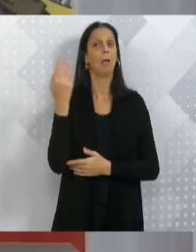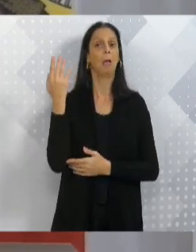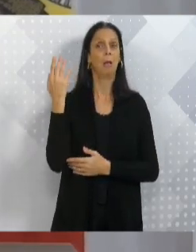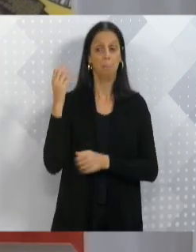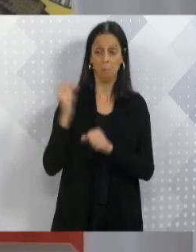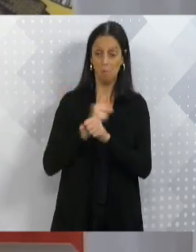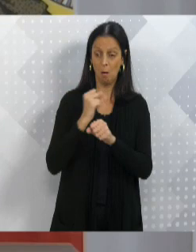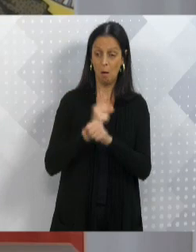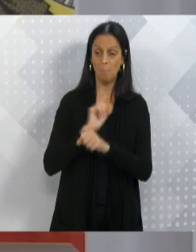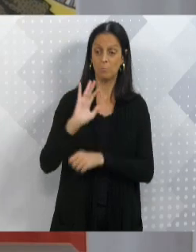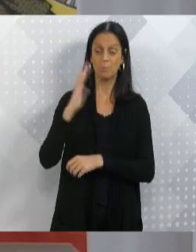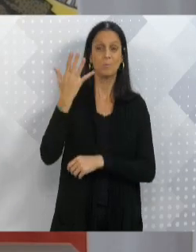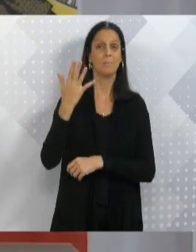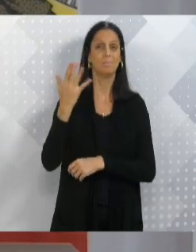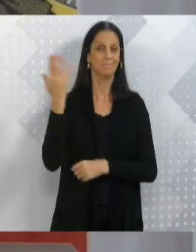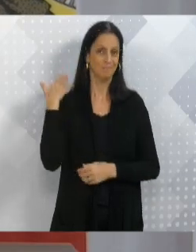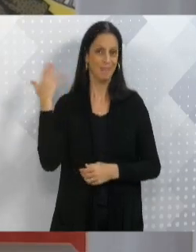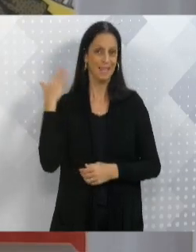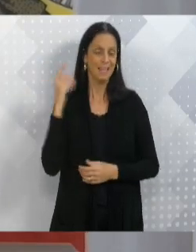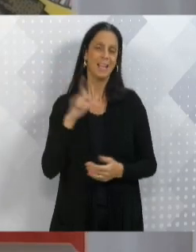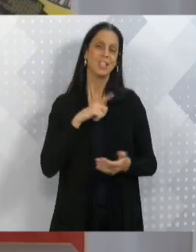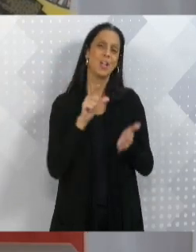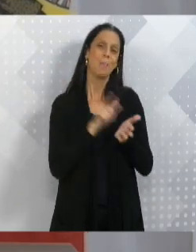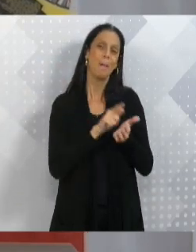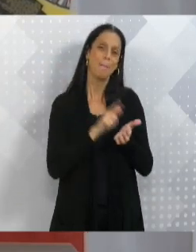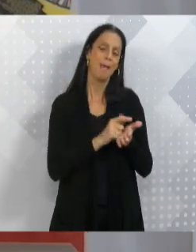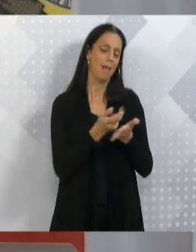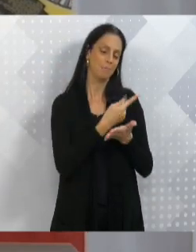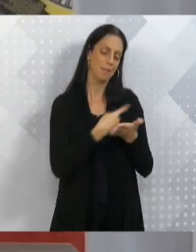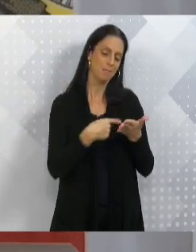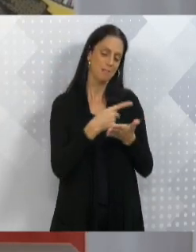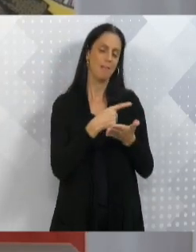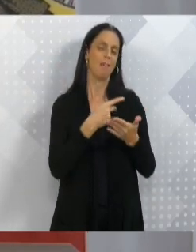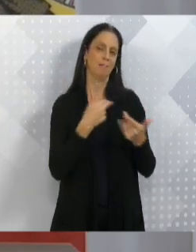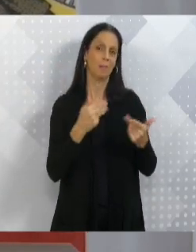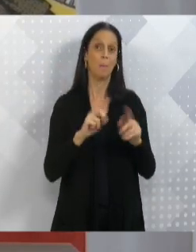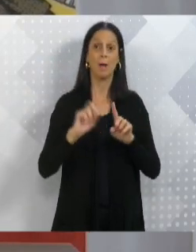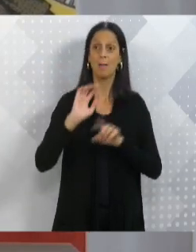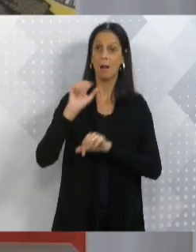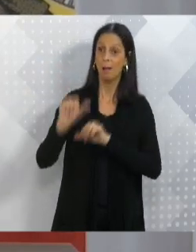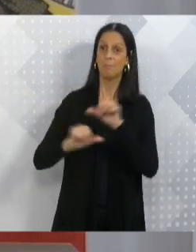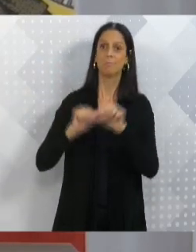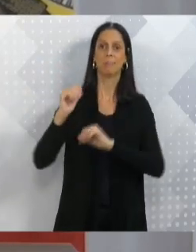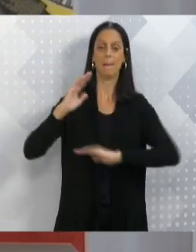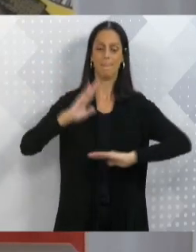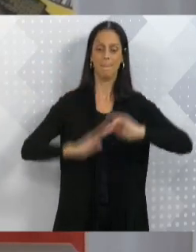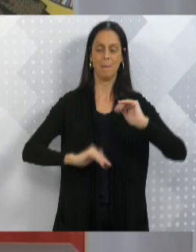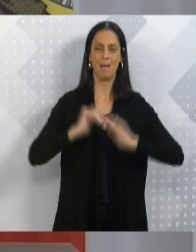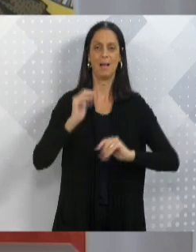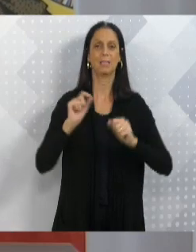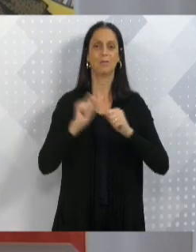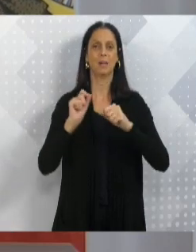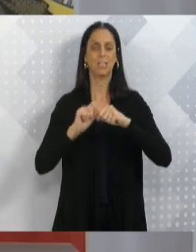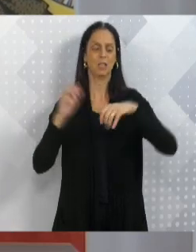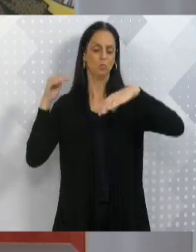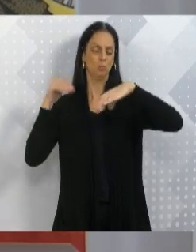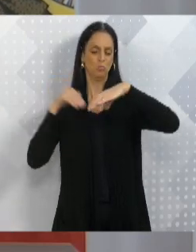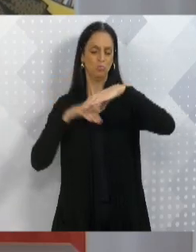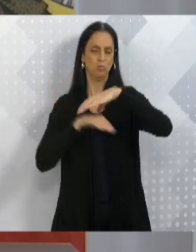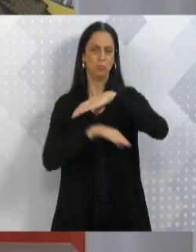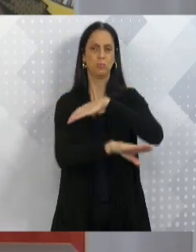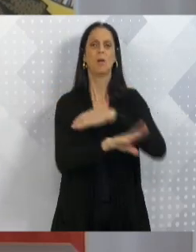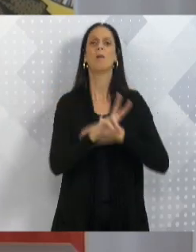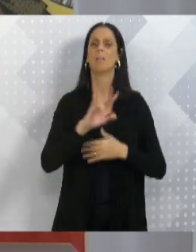vou falar do papel, mas do chão. Vai ser feito um viaduto, vai ser feito uma obra de qualidade.